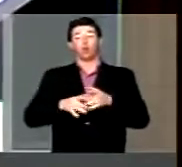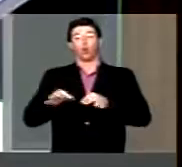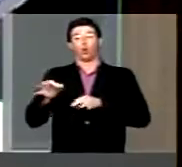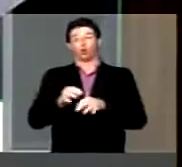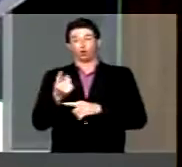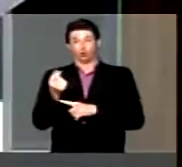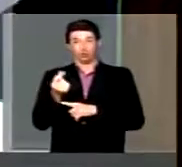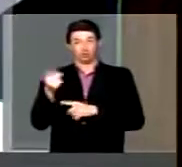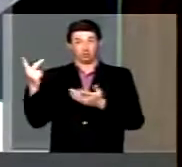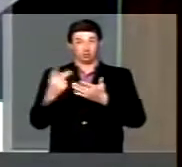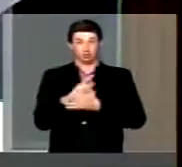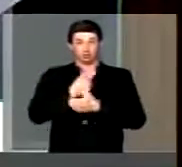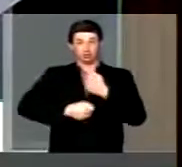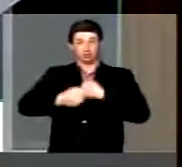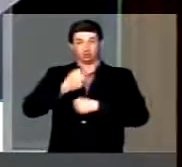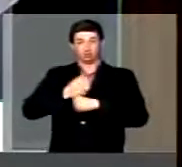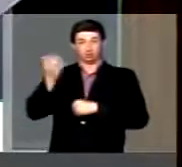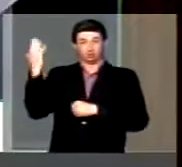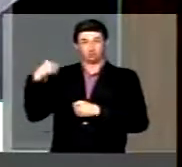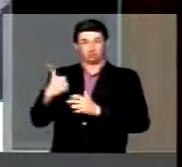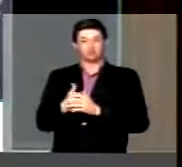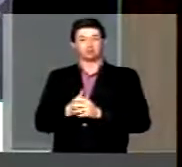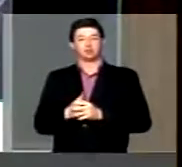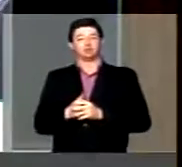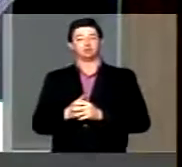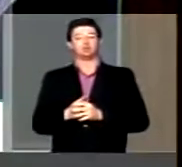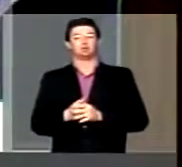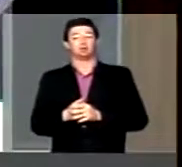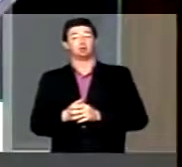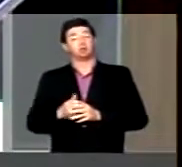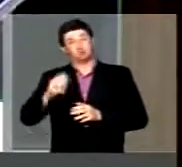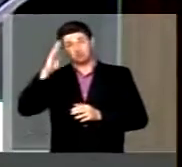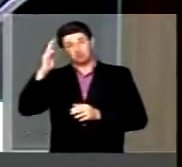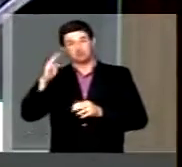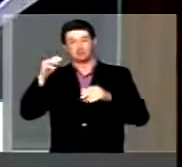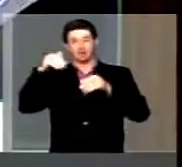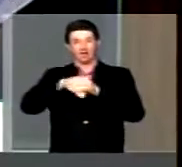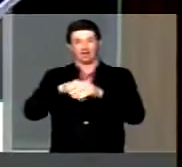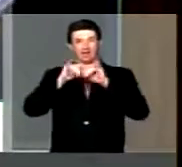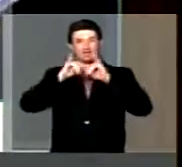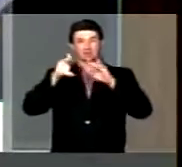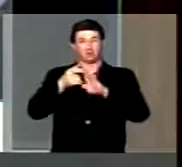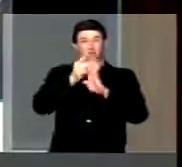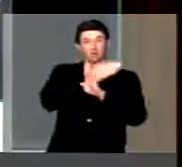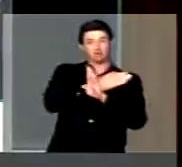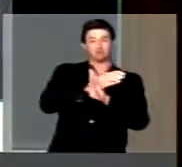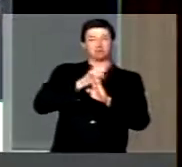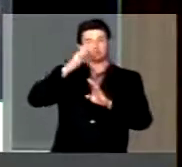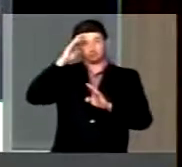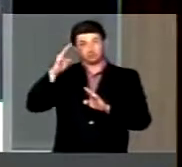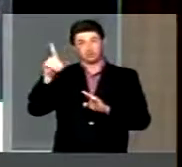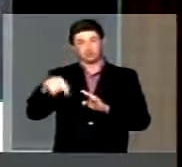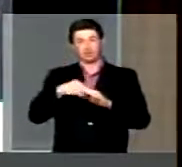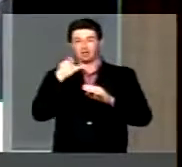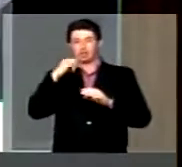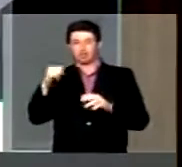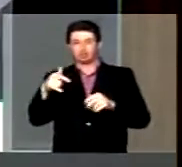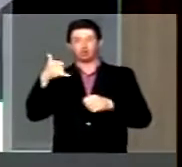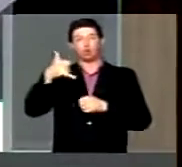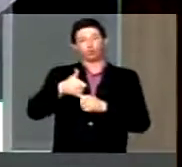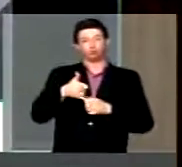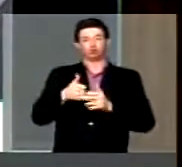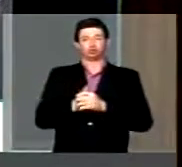de preços que aconteceu no ano passado, sobretudo antes das eleições, principalmente nos setores de energia